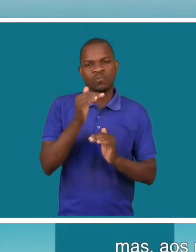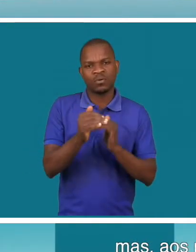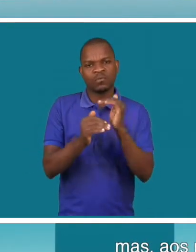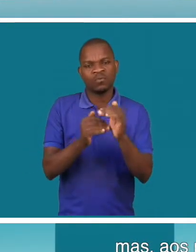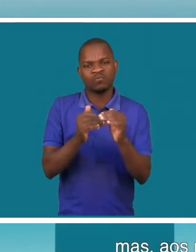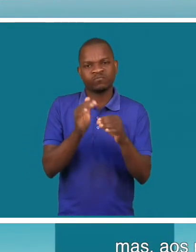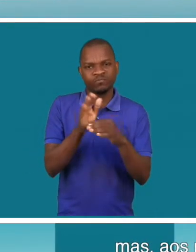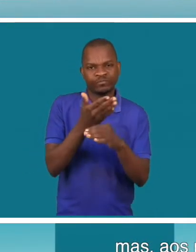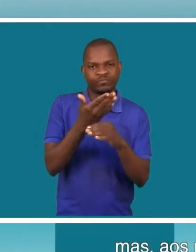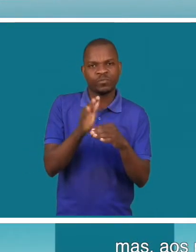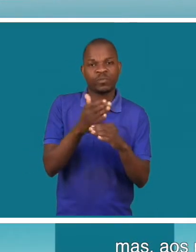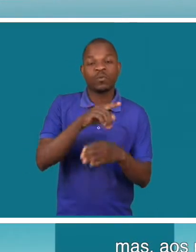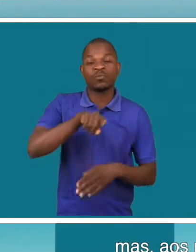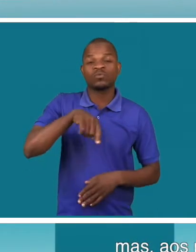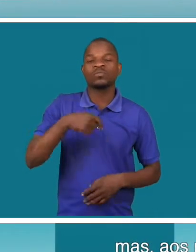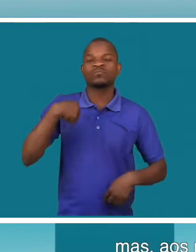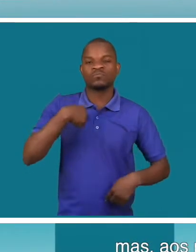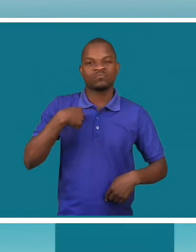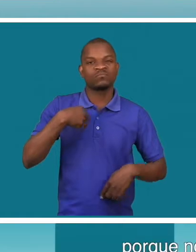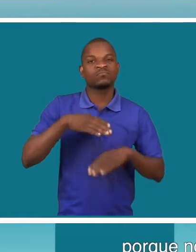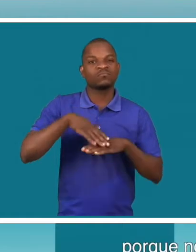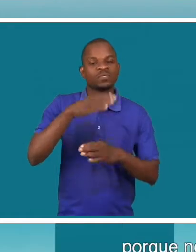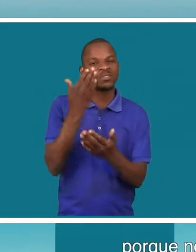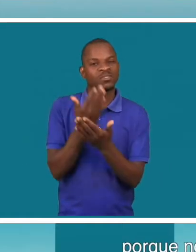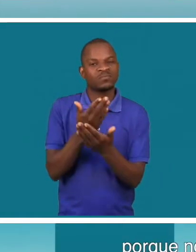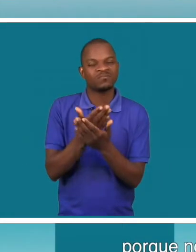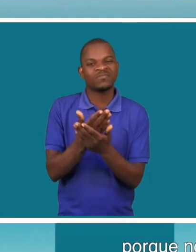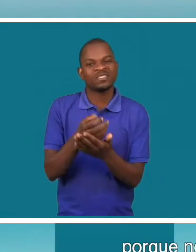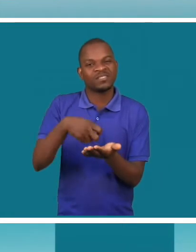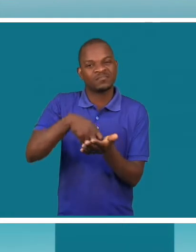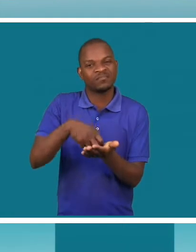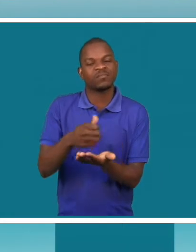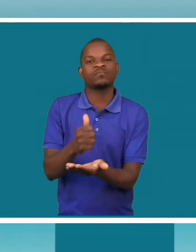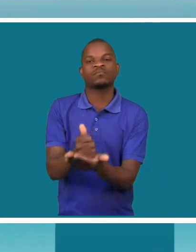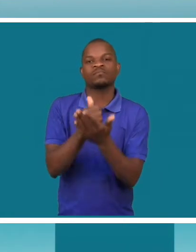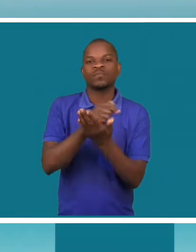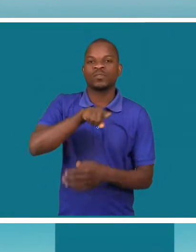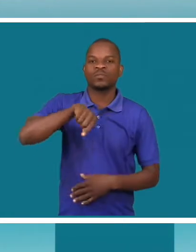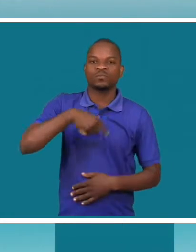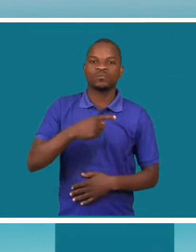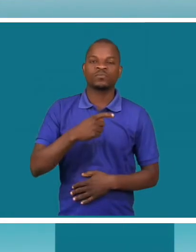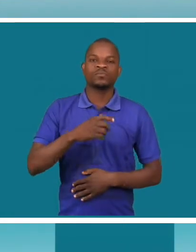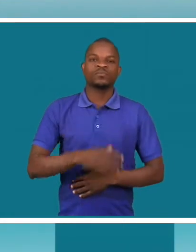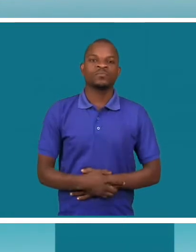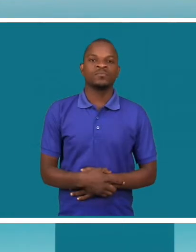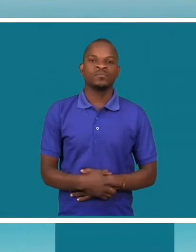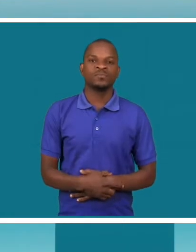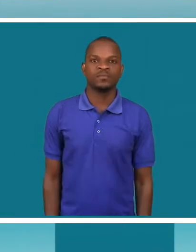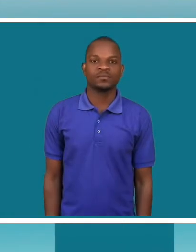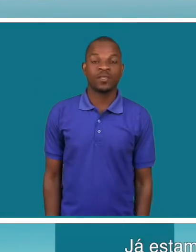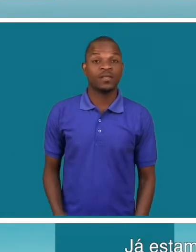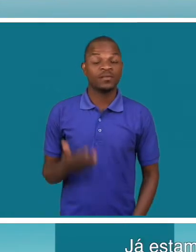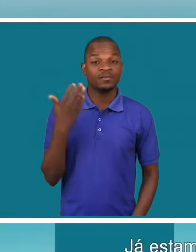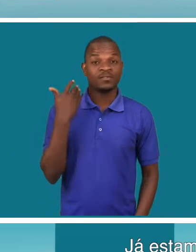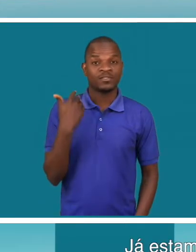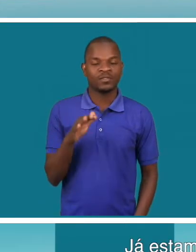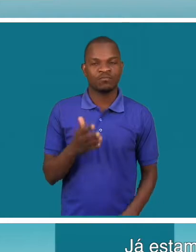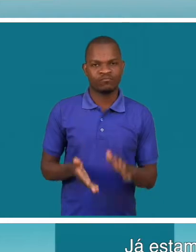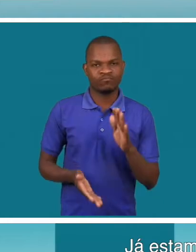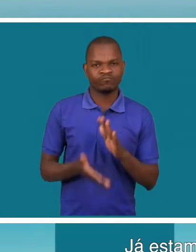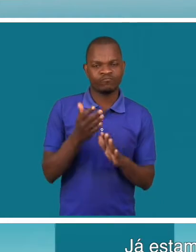aos poucos minimizar essa situação porque não estava a passar muito mais a pena mesmo que fizesse alguma coisa por longe já estamos a trabalhar